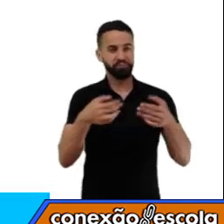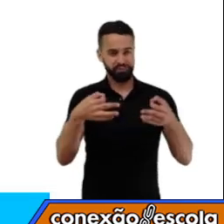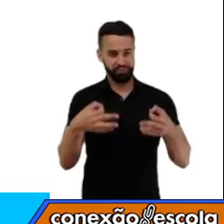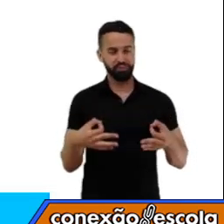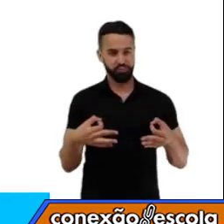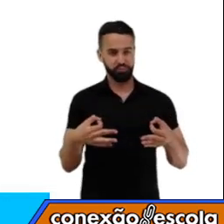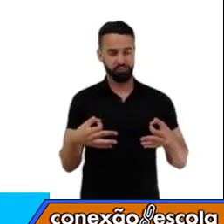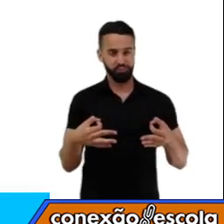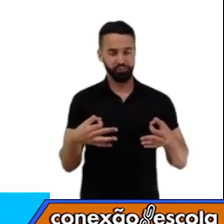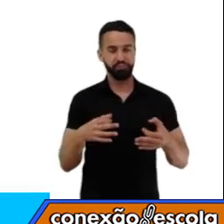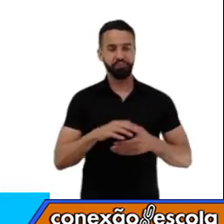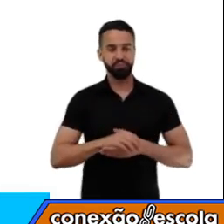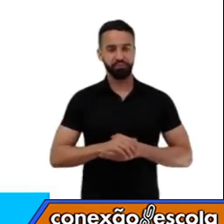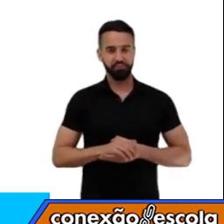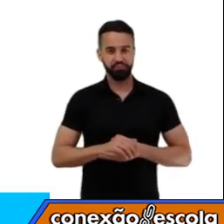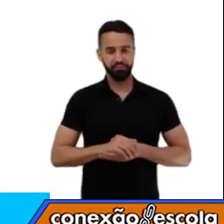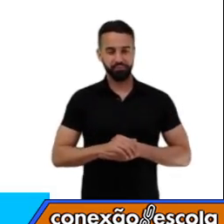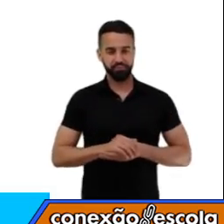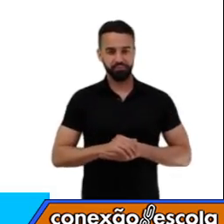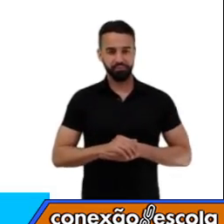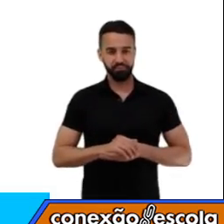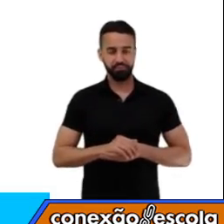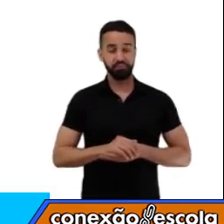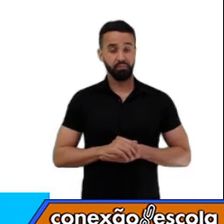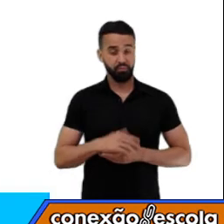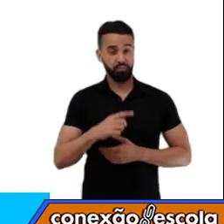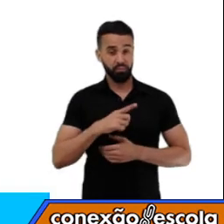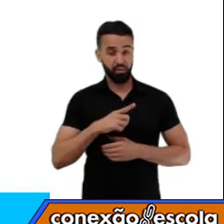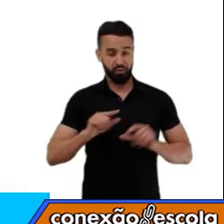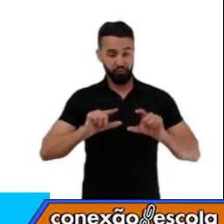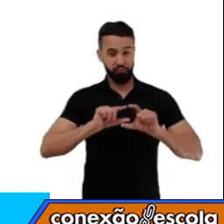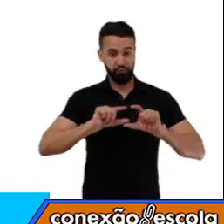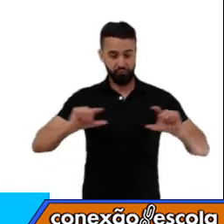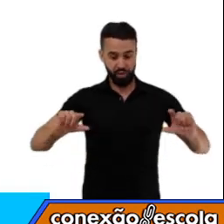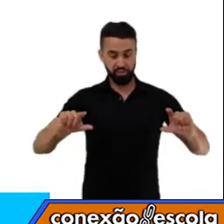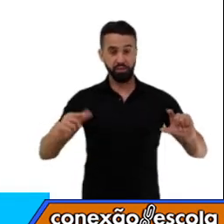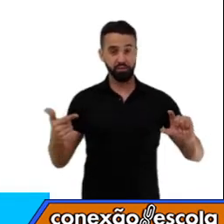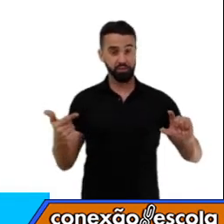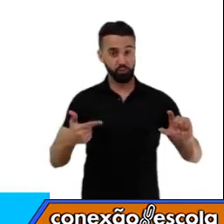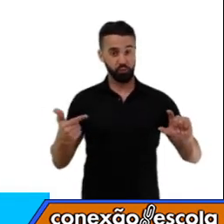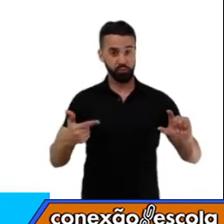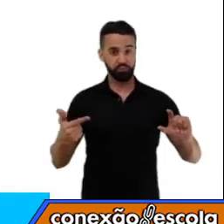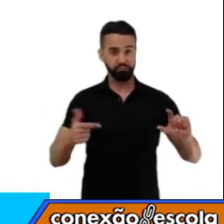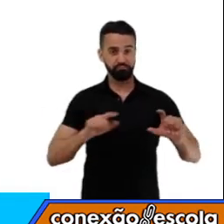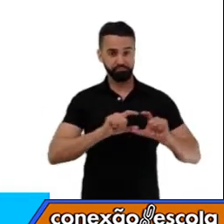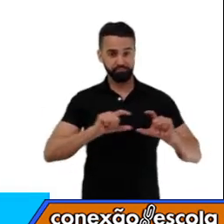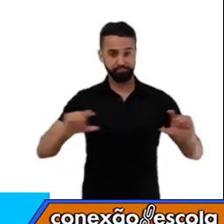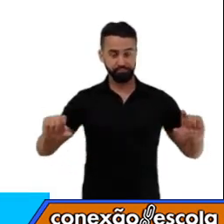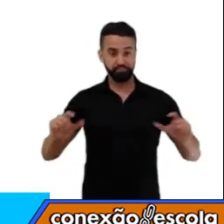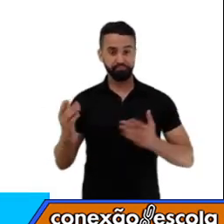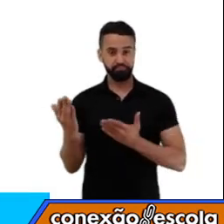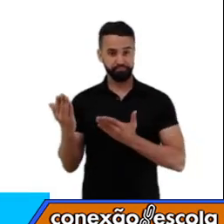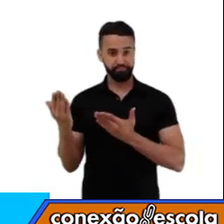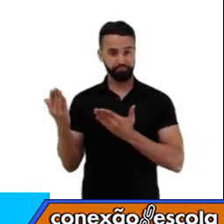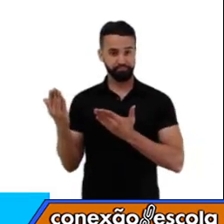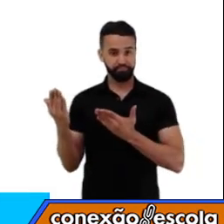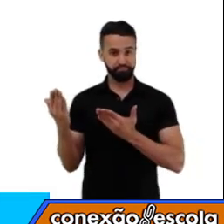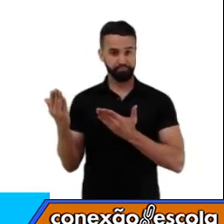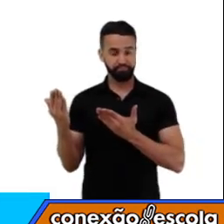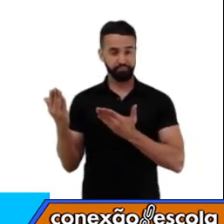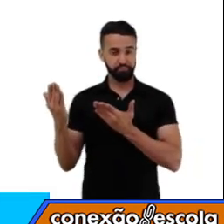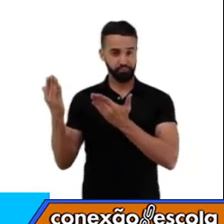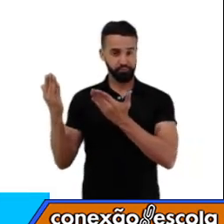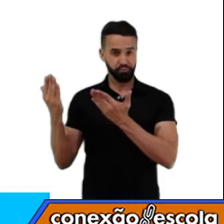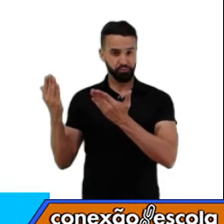artigo substantivo e aqui na segunda frase I one tubo